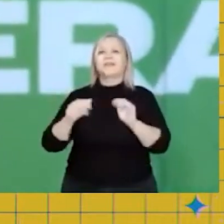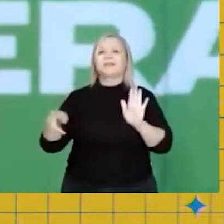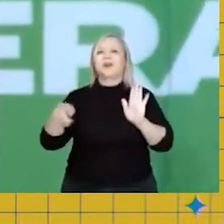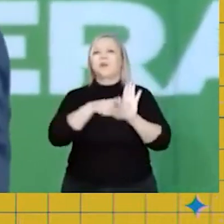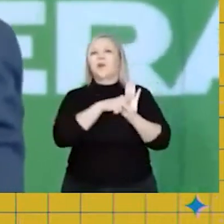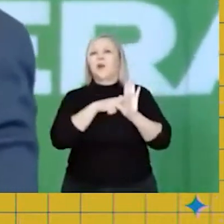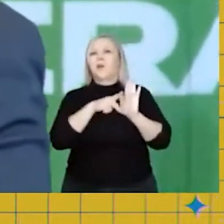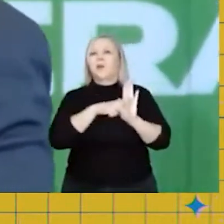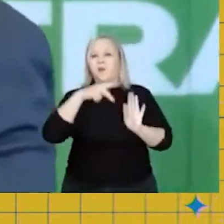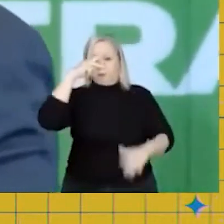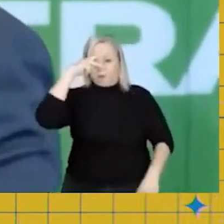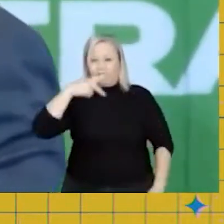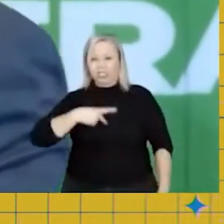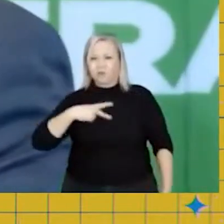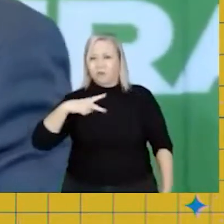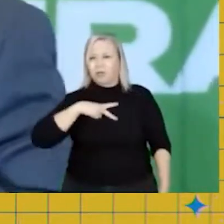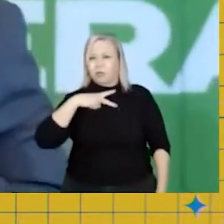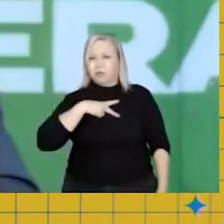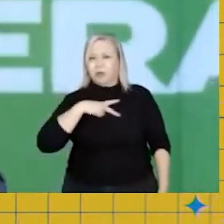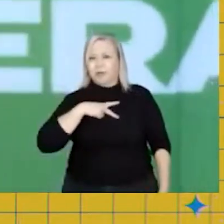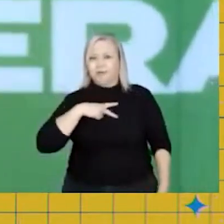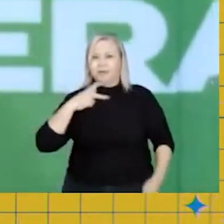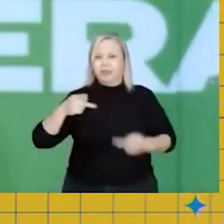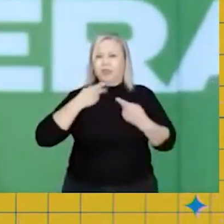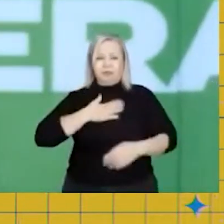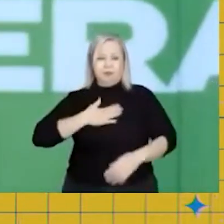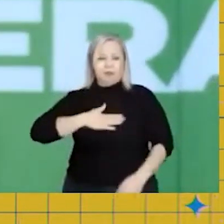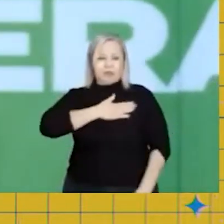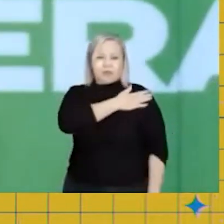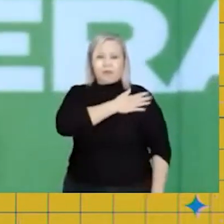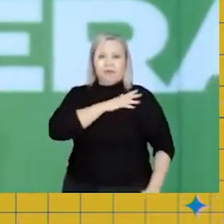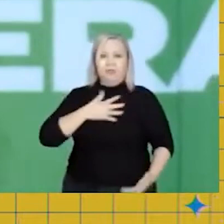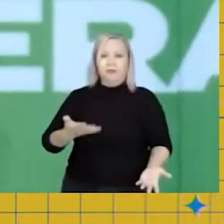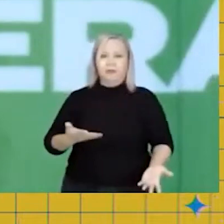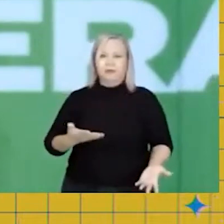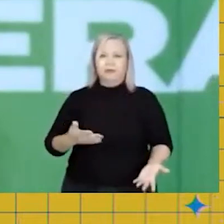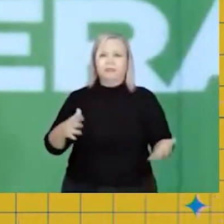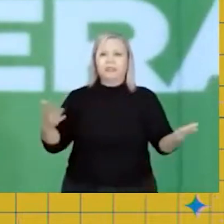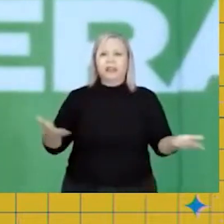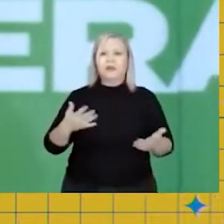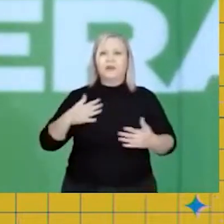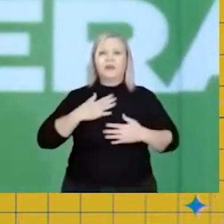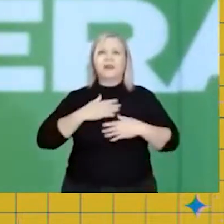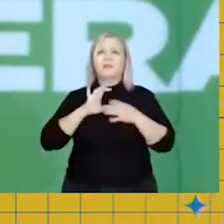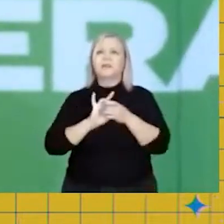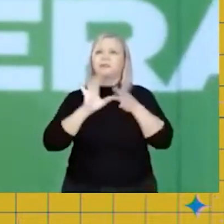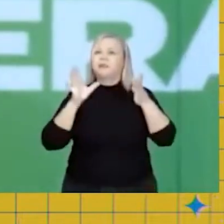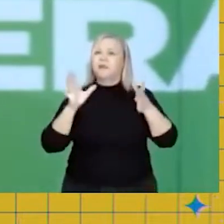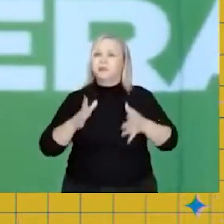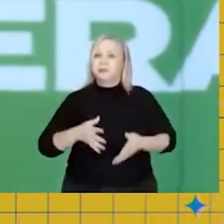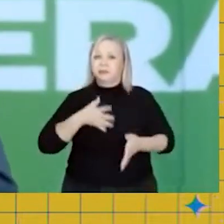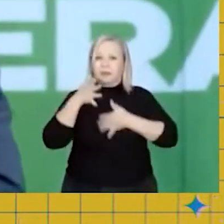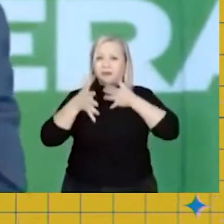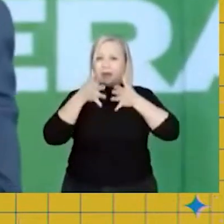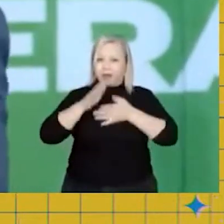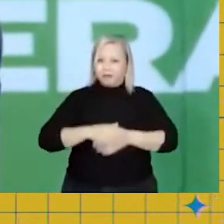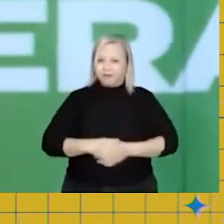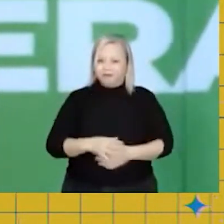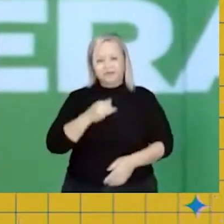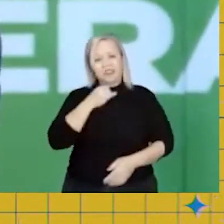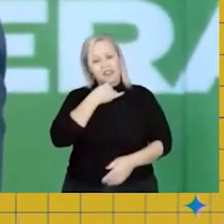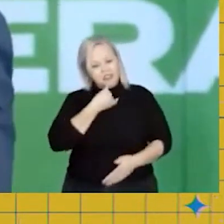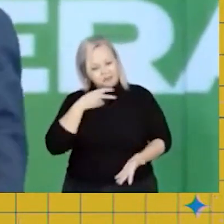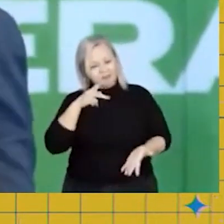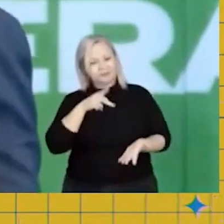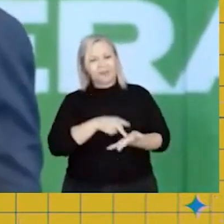minhas forças armadas, ele agora está dizendo a minha independência. É triste, mas é assim. E na